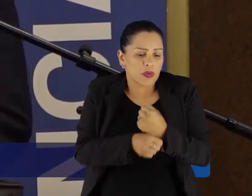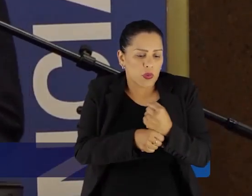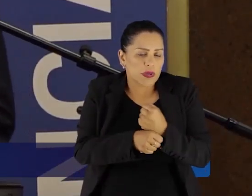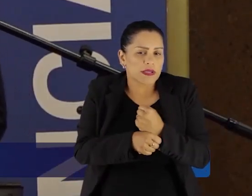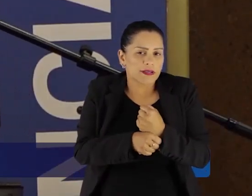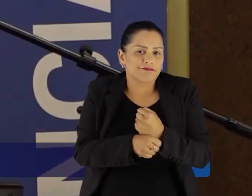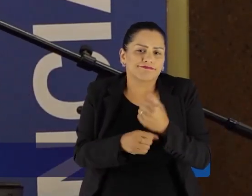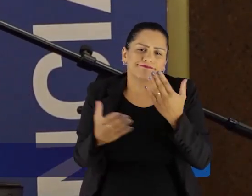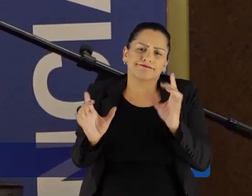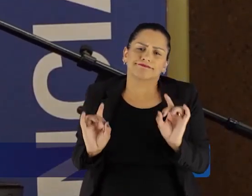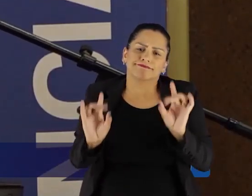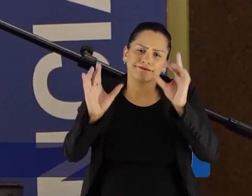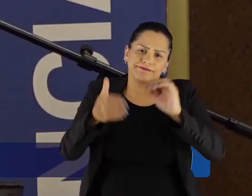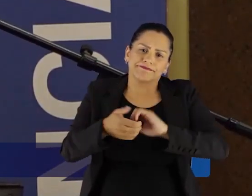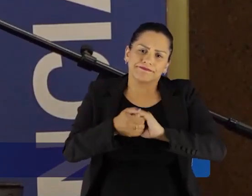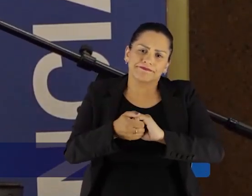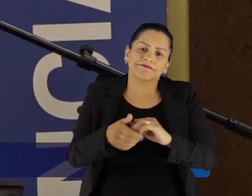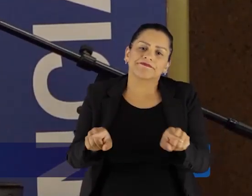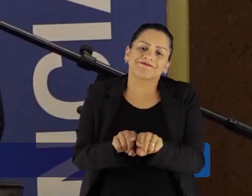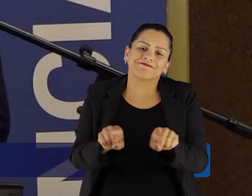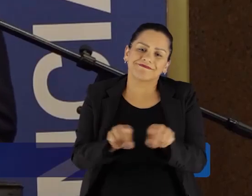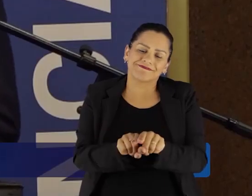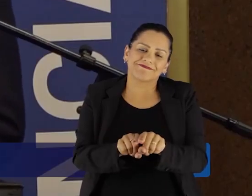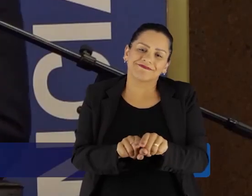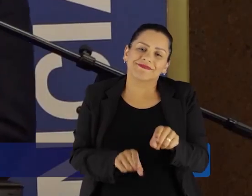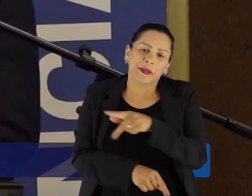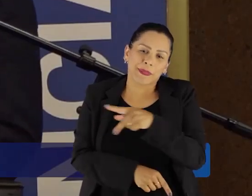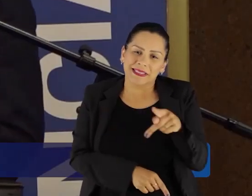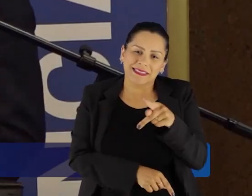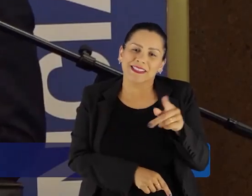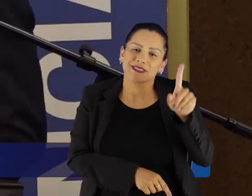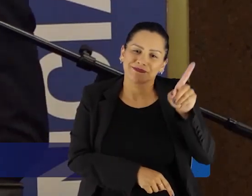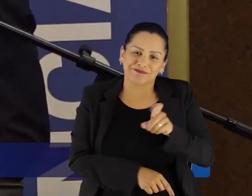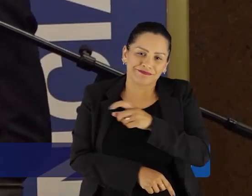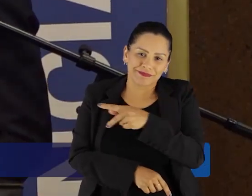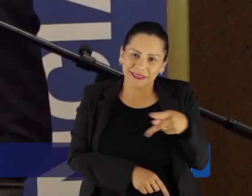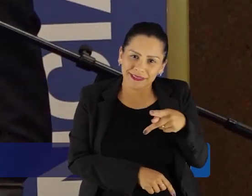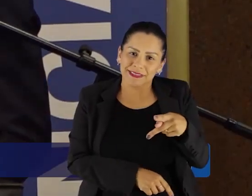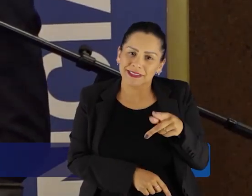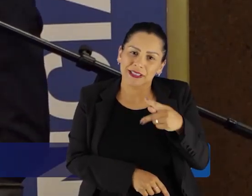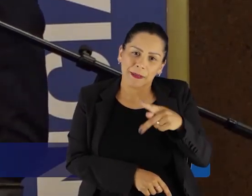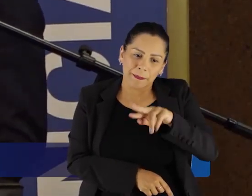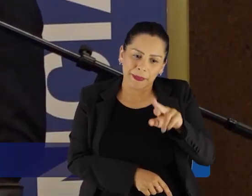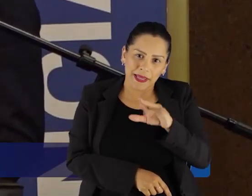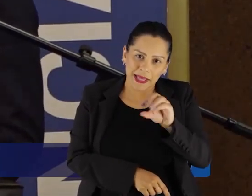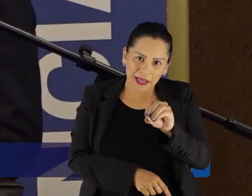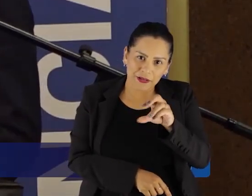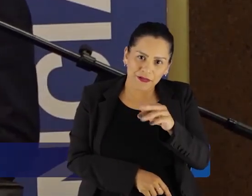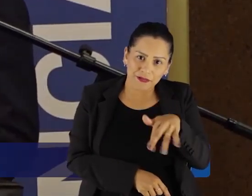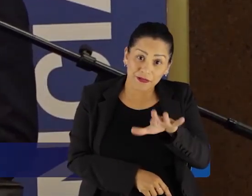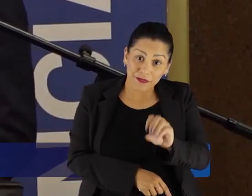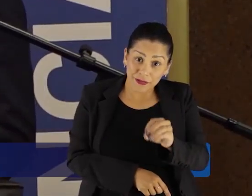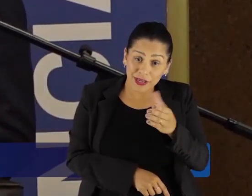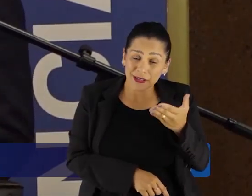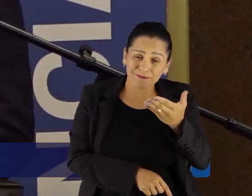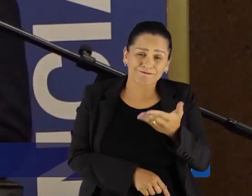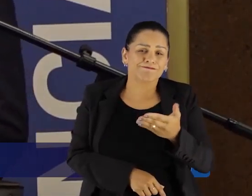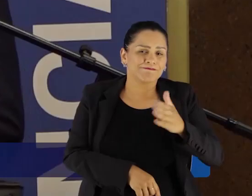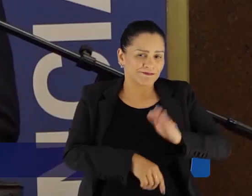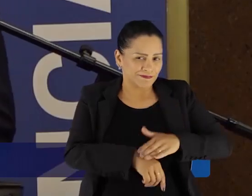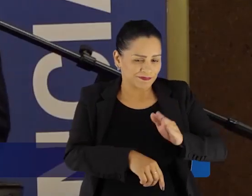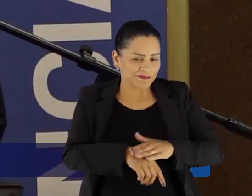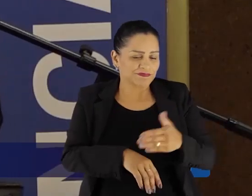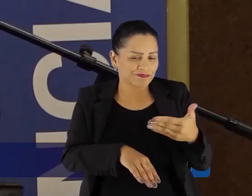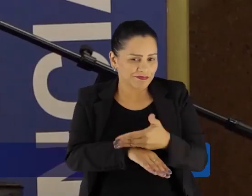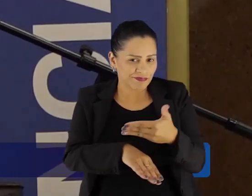eu faço um Alô especial antiga direção do tribunal Desembargador Geraldo Pinheiro Franco do qual a vossa excelência'